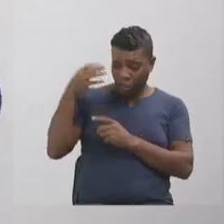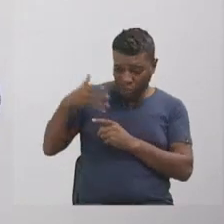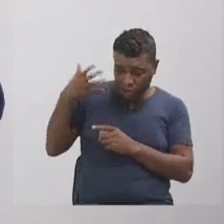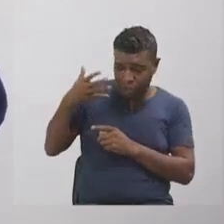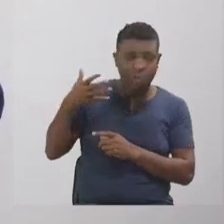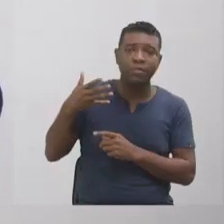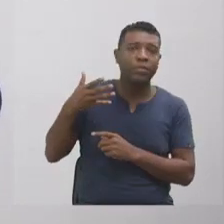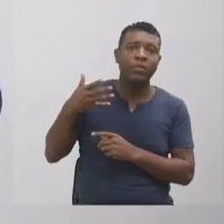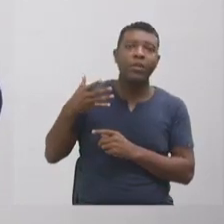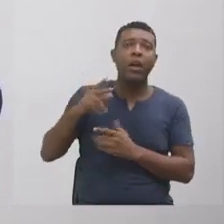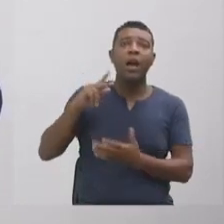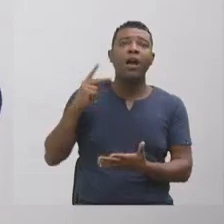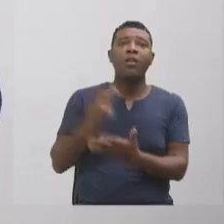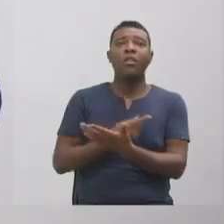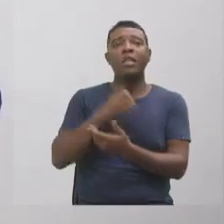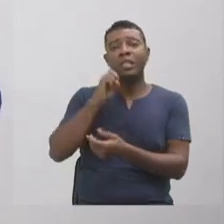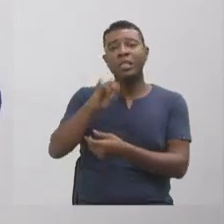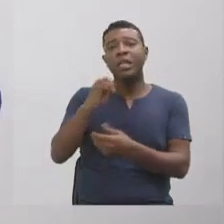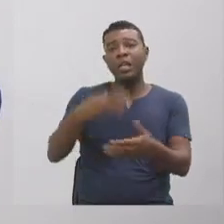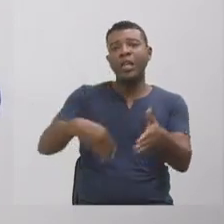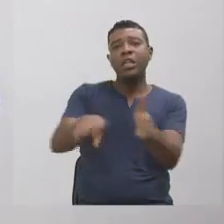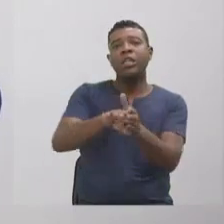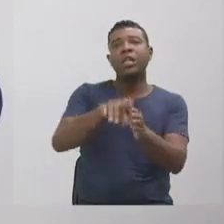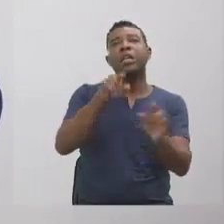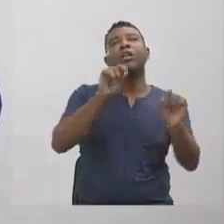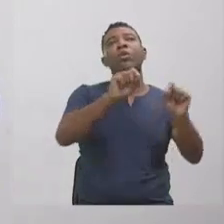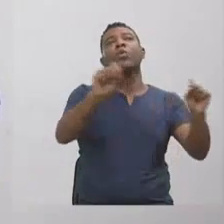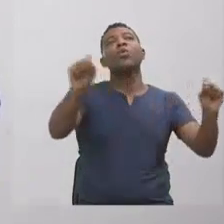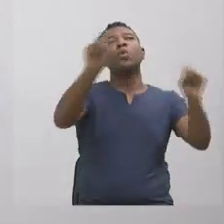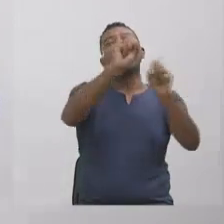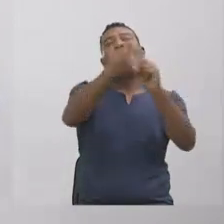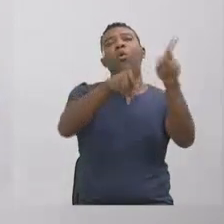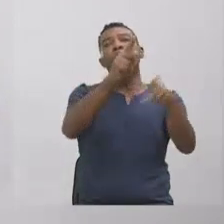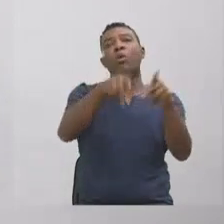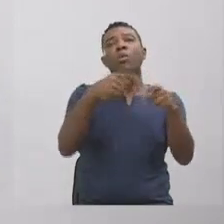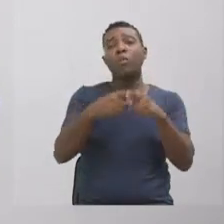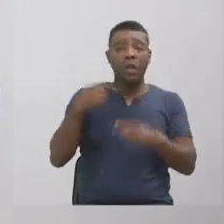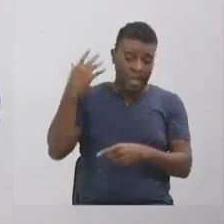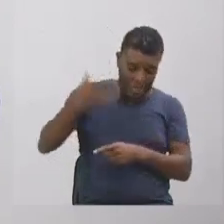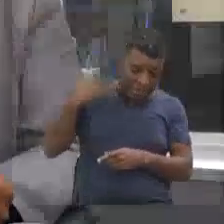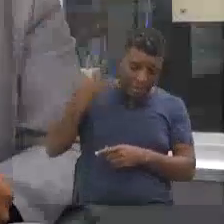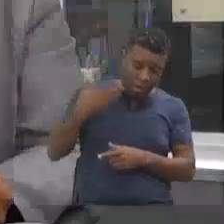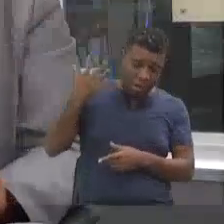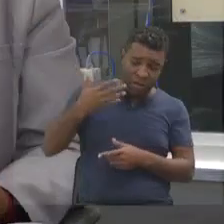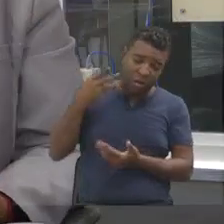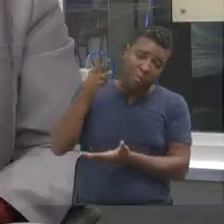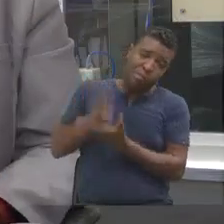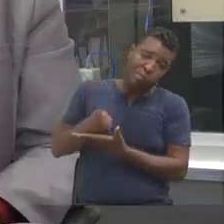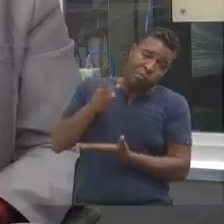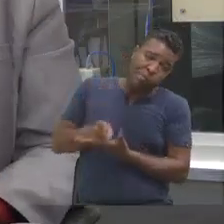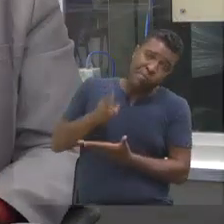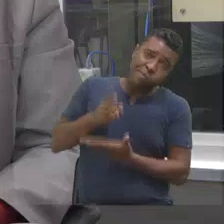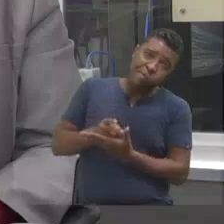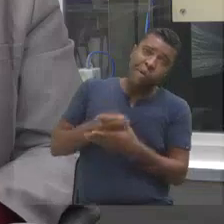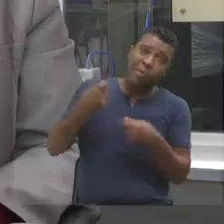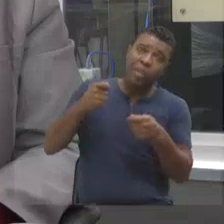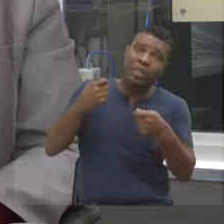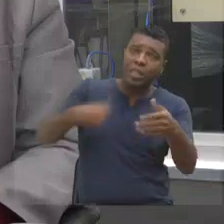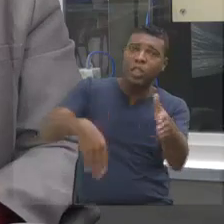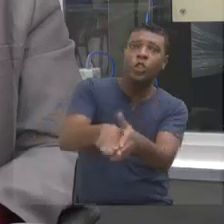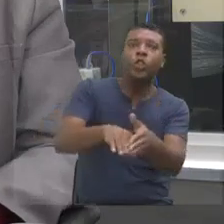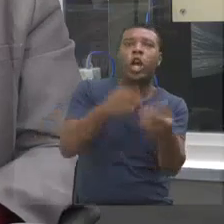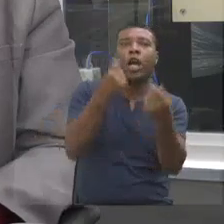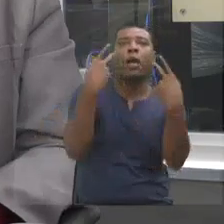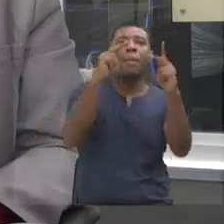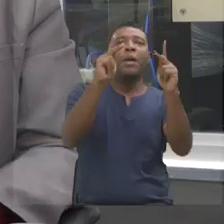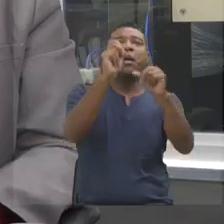só acontece quando chega na ponta eu discurso ele fica fica então eu acho que a gente precisa tentar dar esse apoio